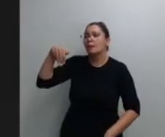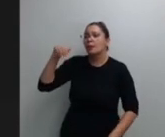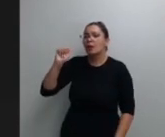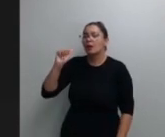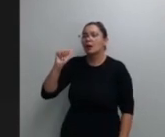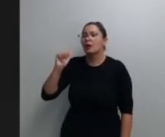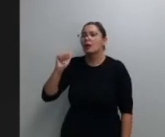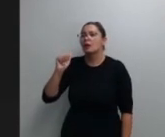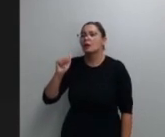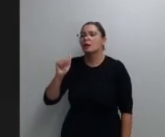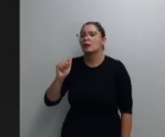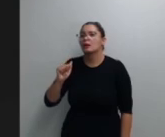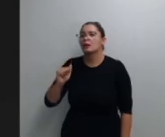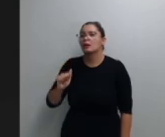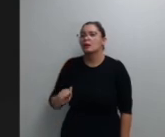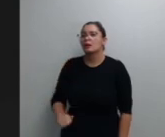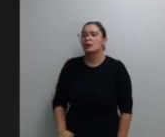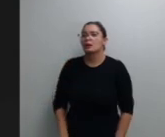18